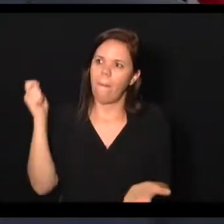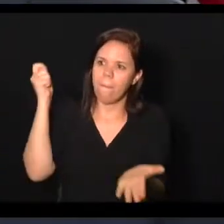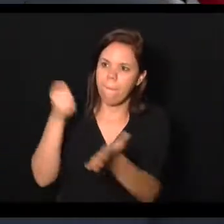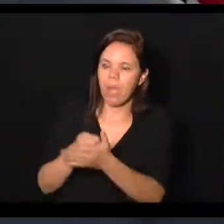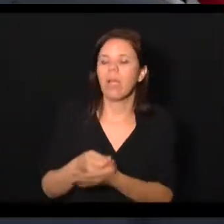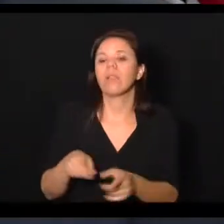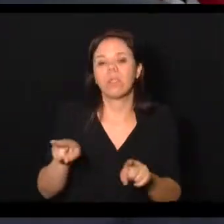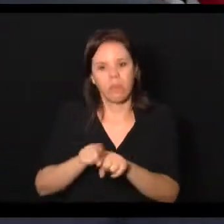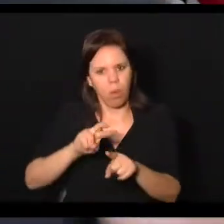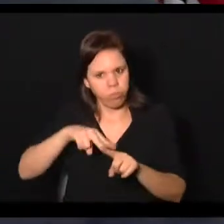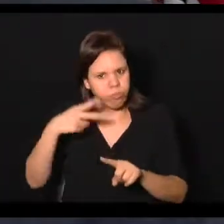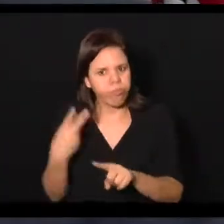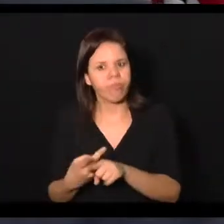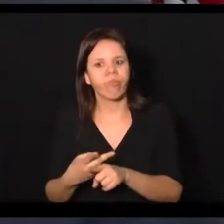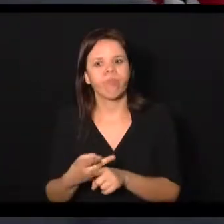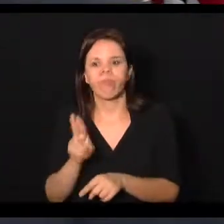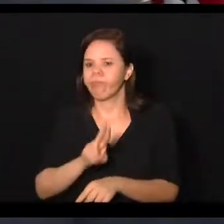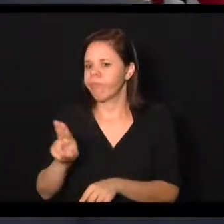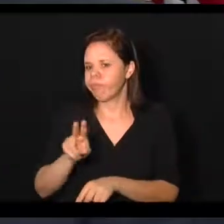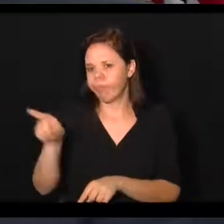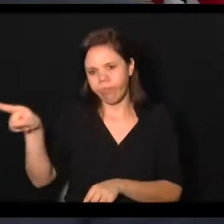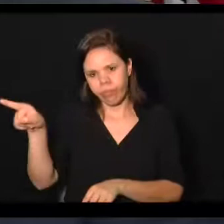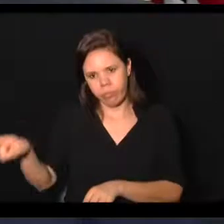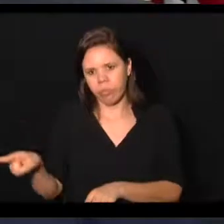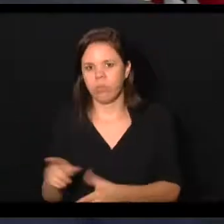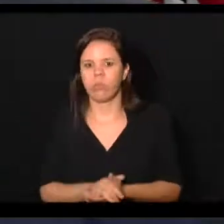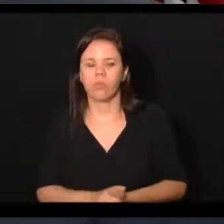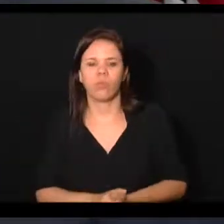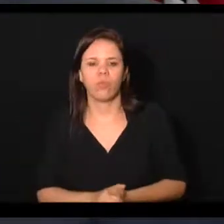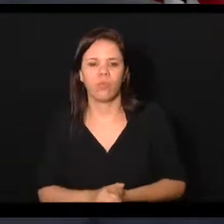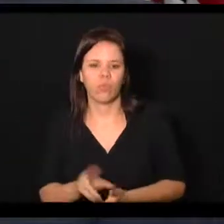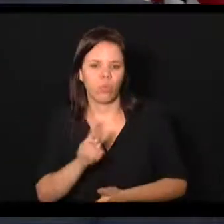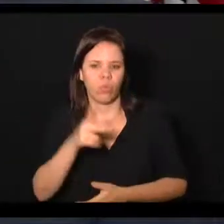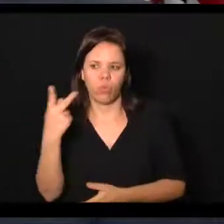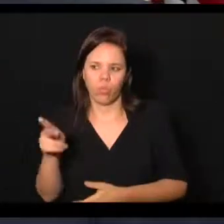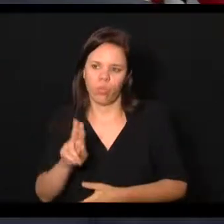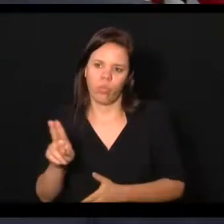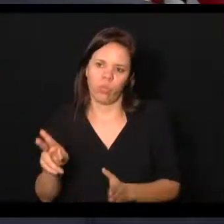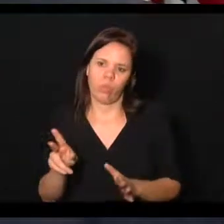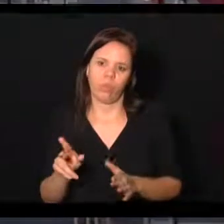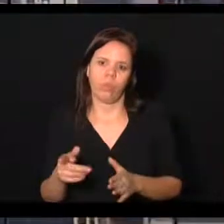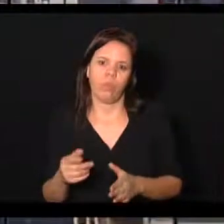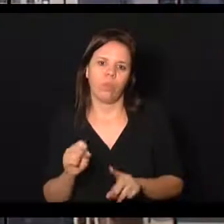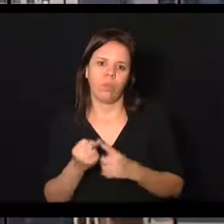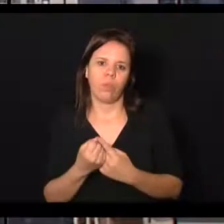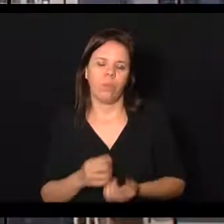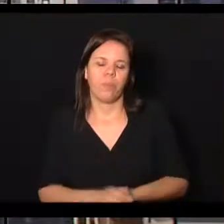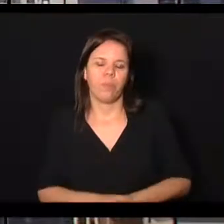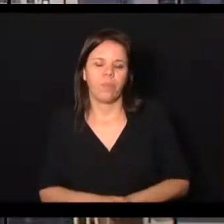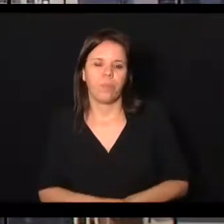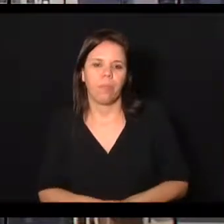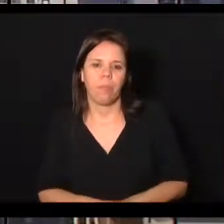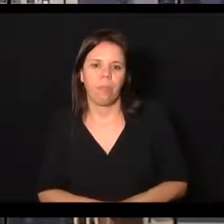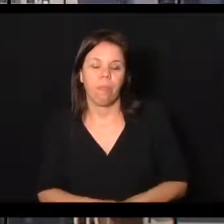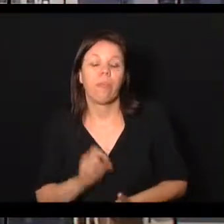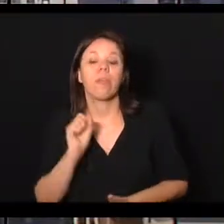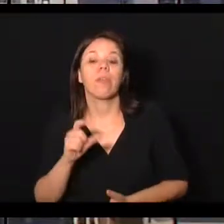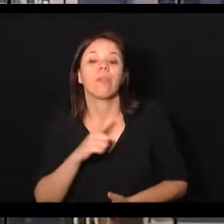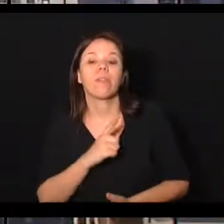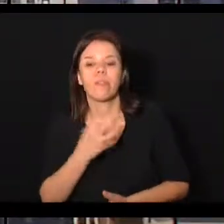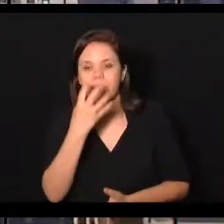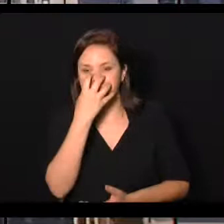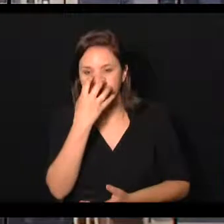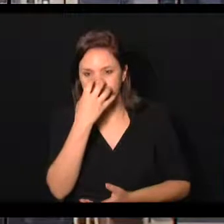tributação maior caso ele não utilize a tributação na sua devida função social. Quem tem cachorro,